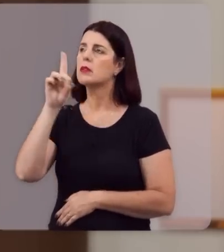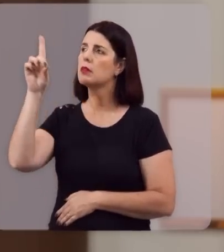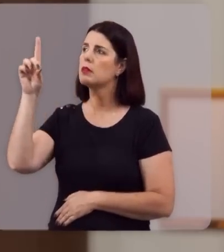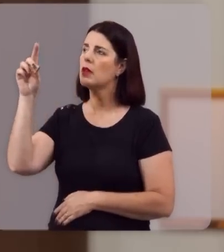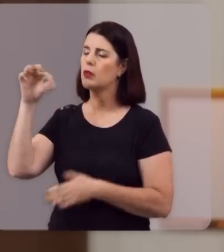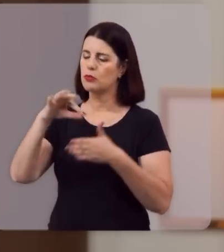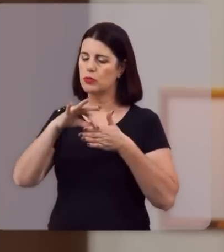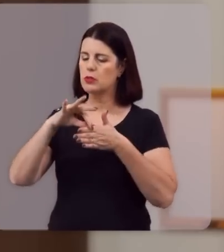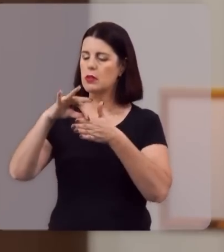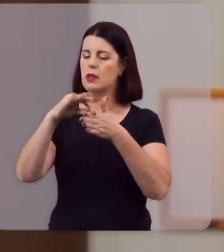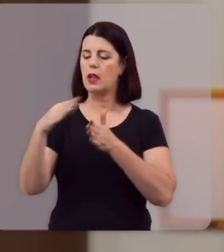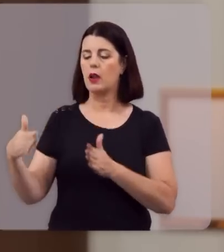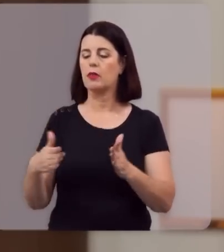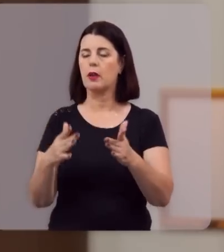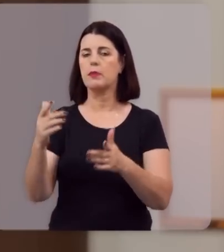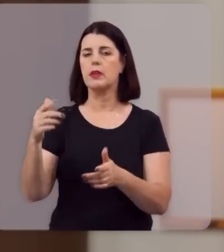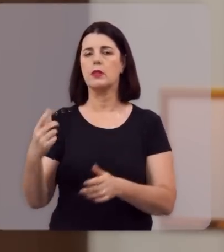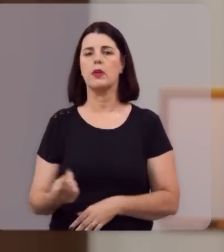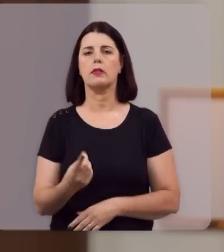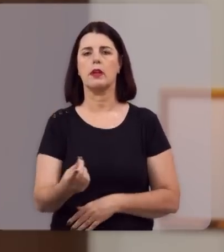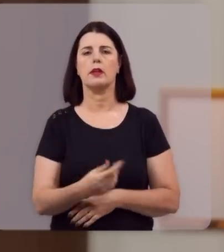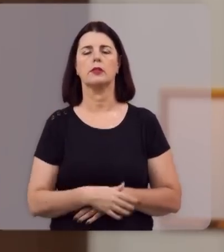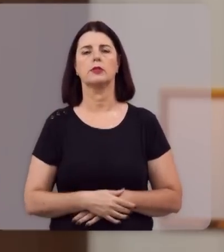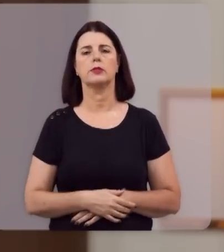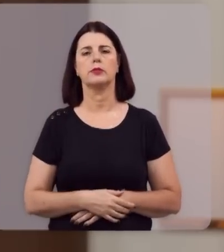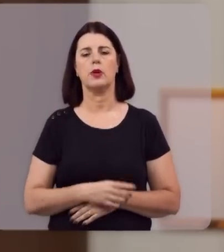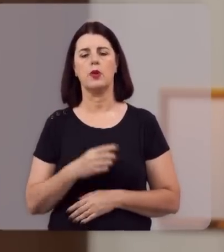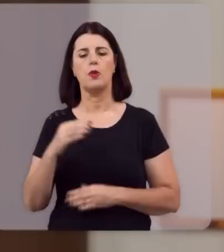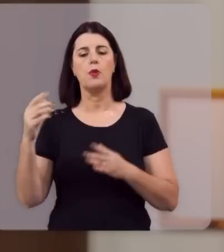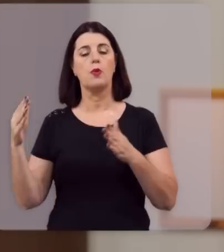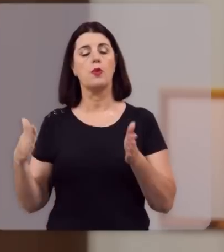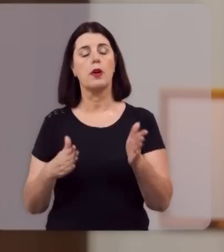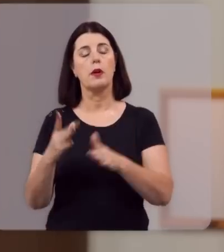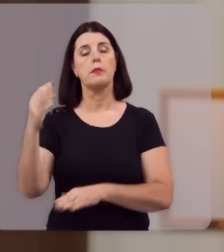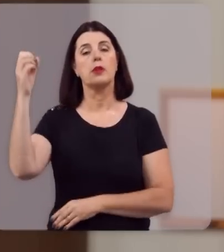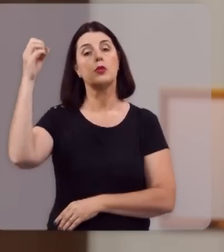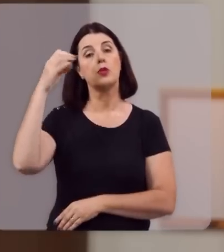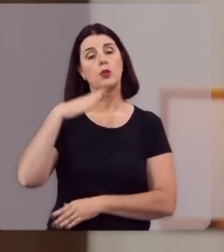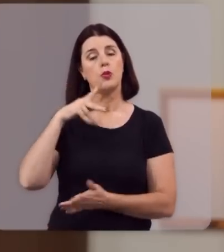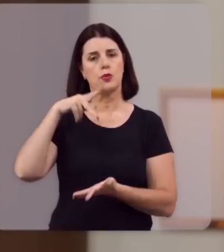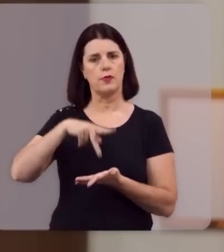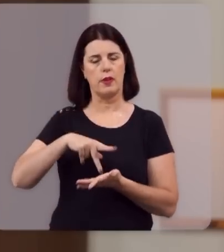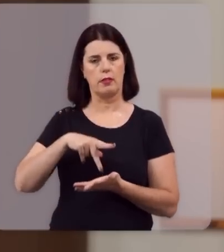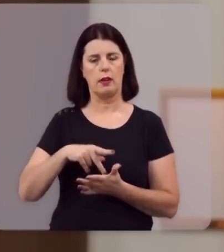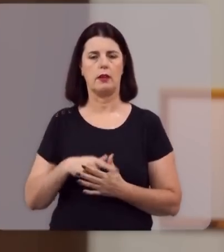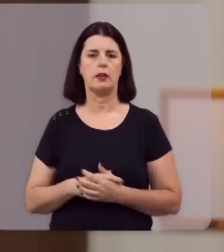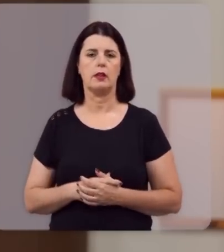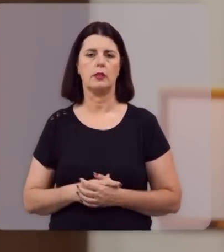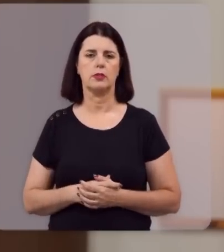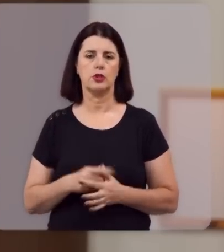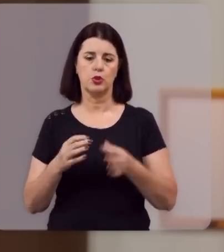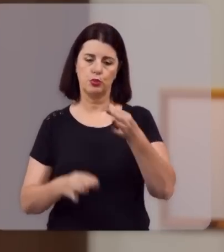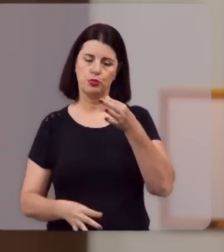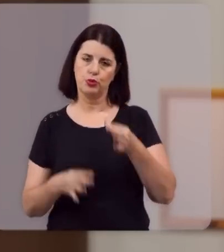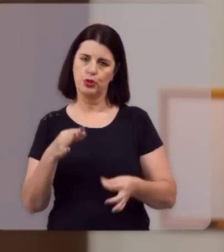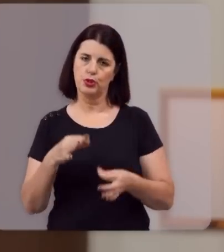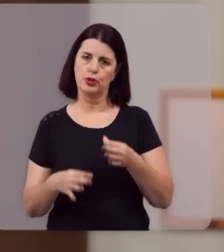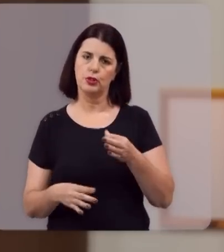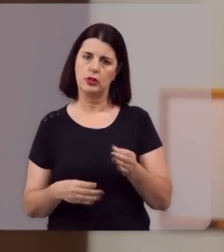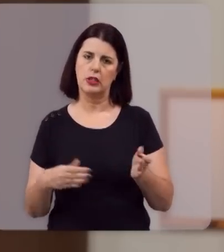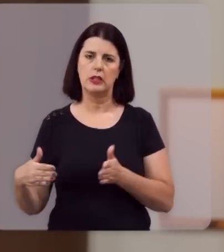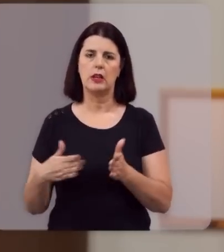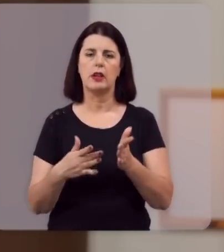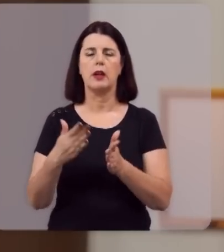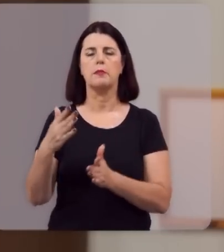peça para Deus guiar você pelo caminho eterno o caminho da luz o caminho da Verdade caminho